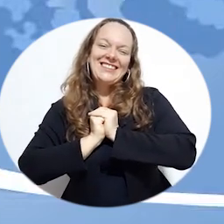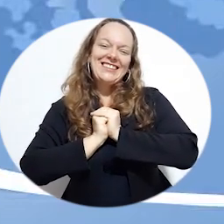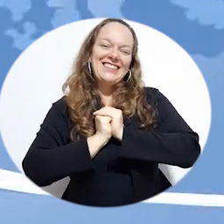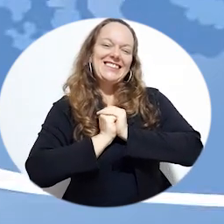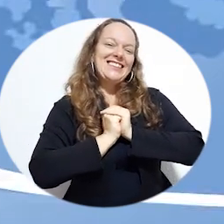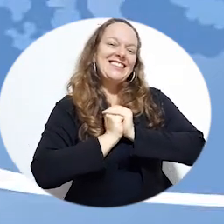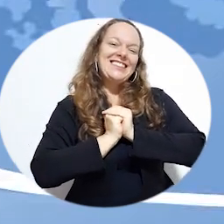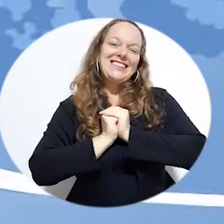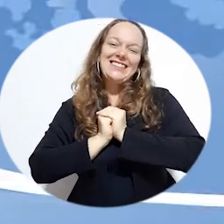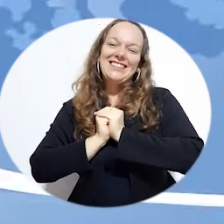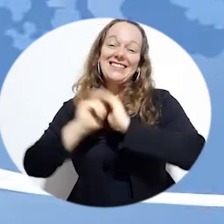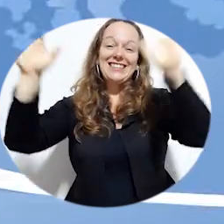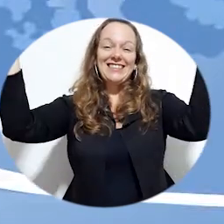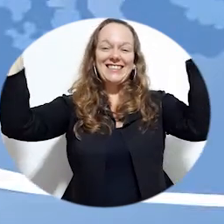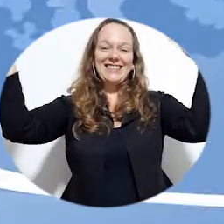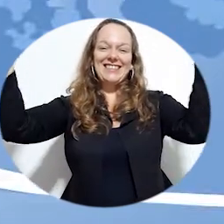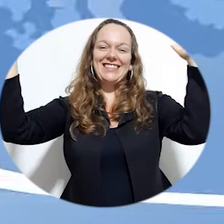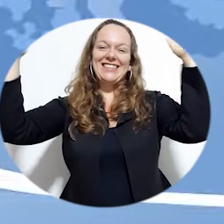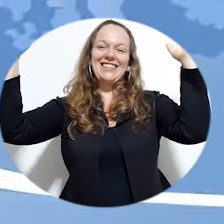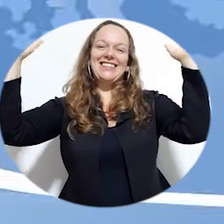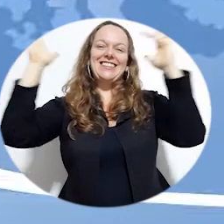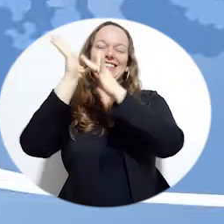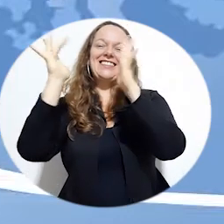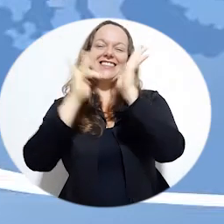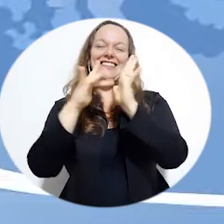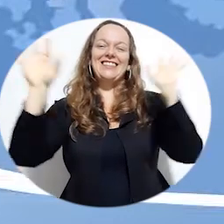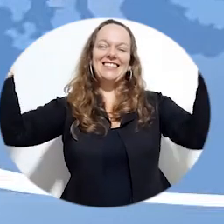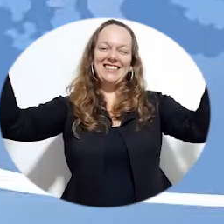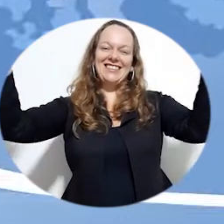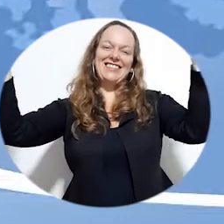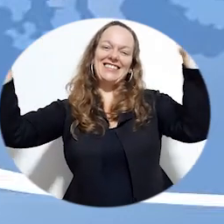Ei! Uhul! Bate palma para Jesus.